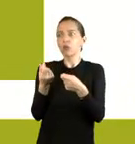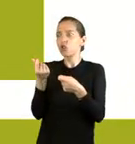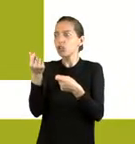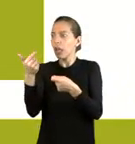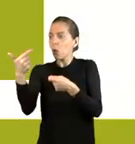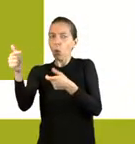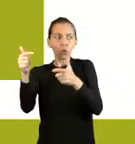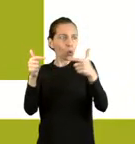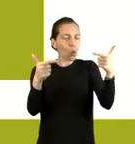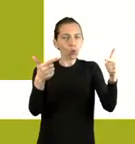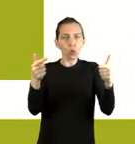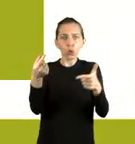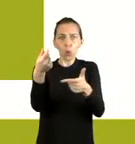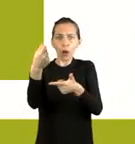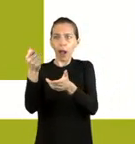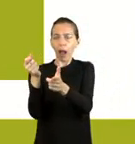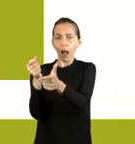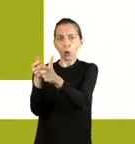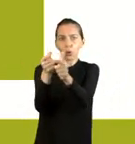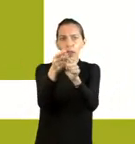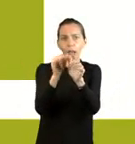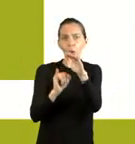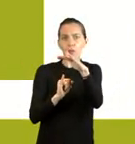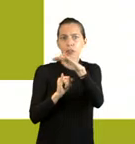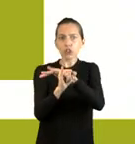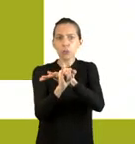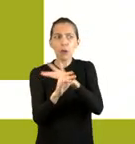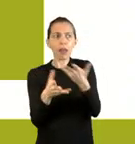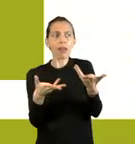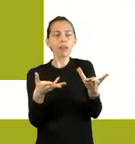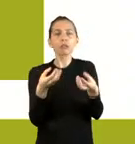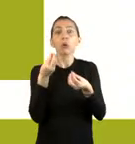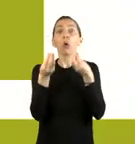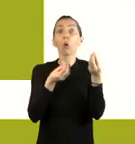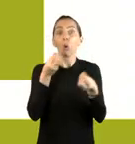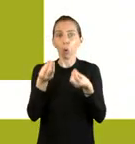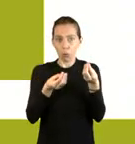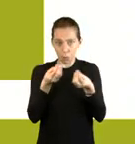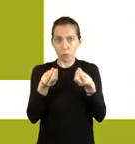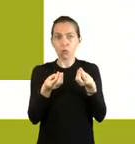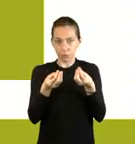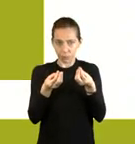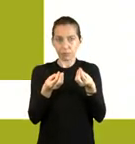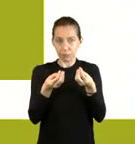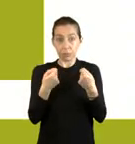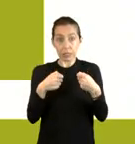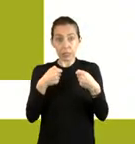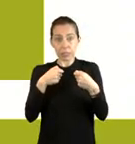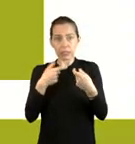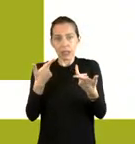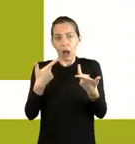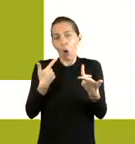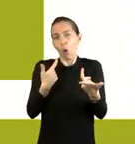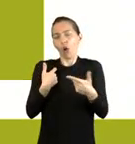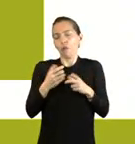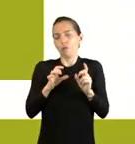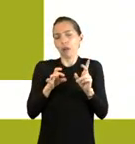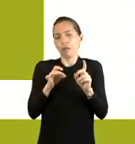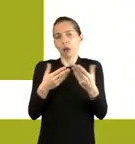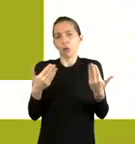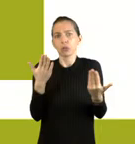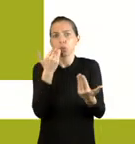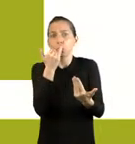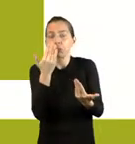eu posso ter um aluguel, eu posso ter investimentos, eu posso ter uma barraquinha de alguma coisa,